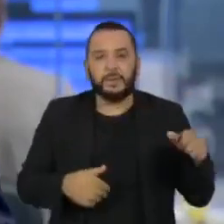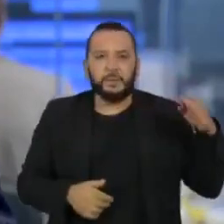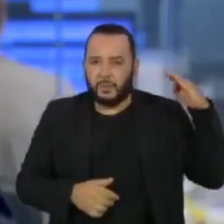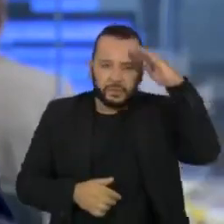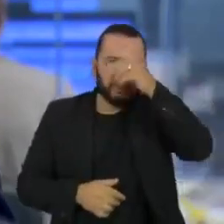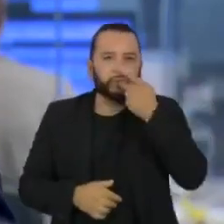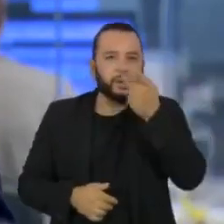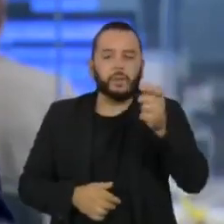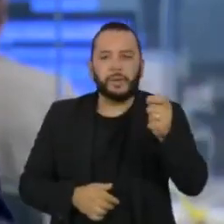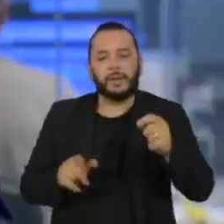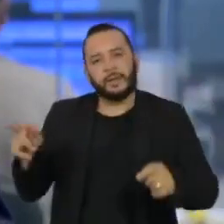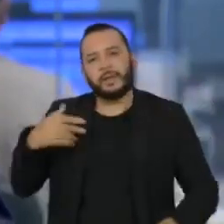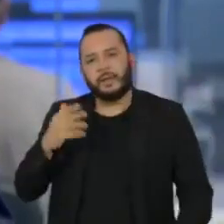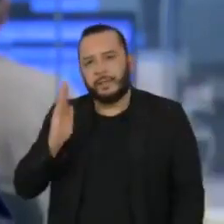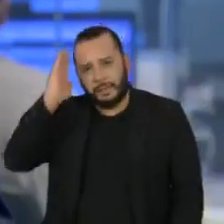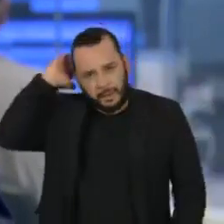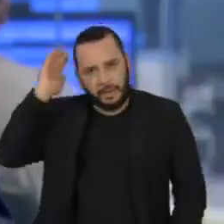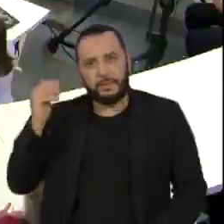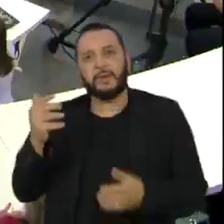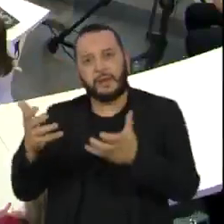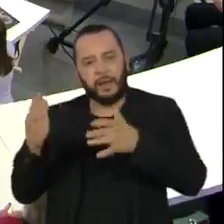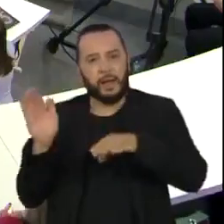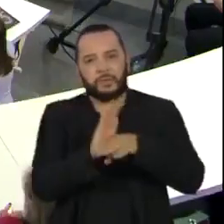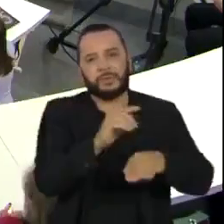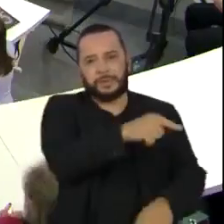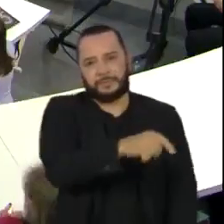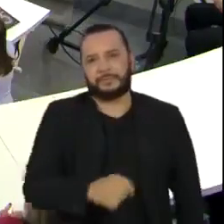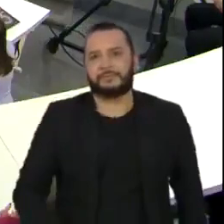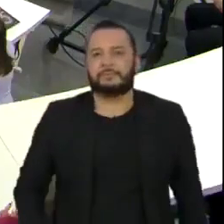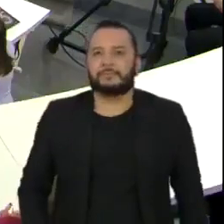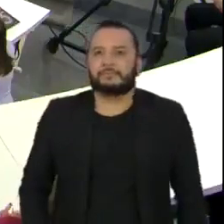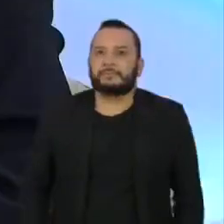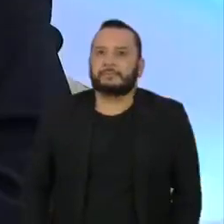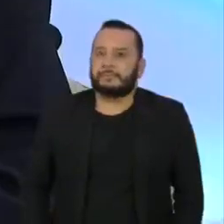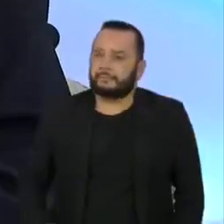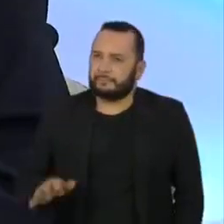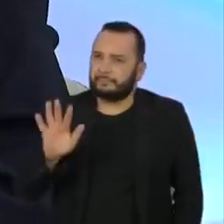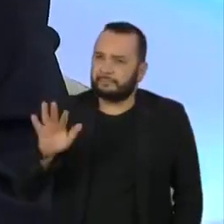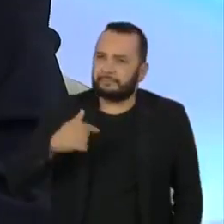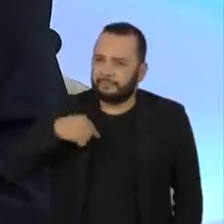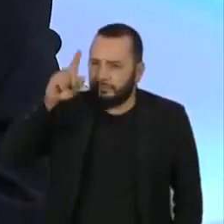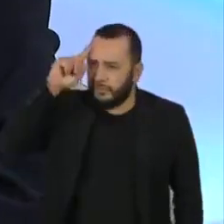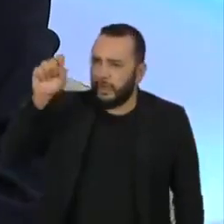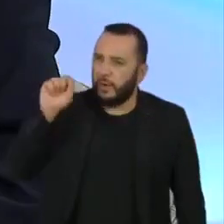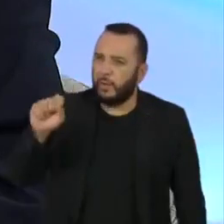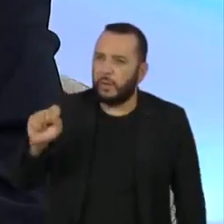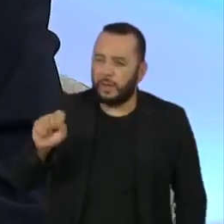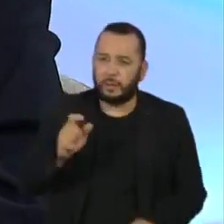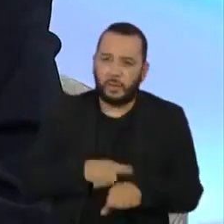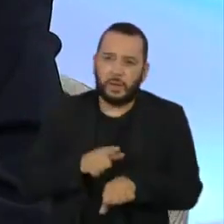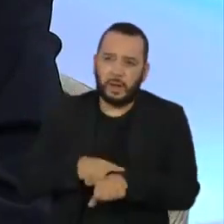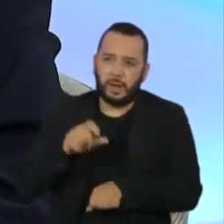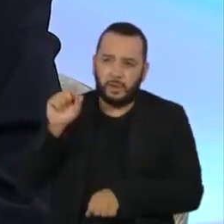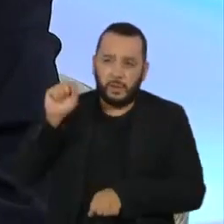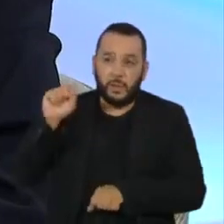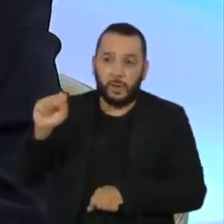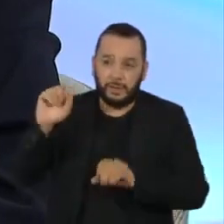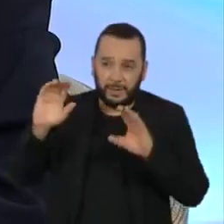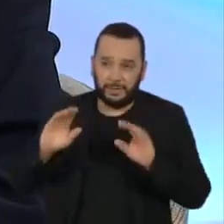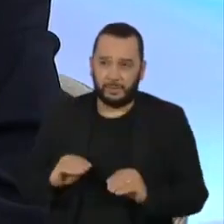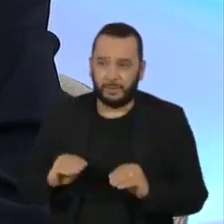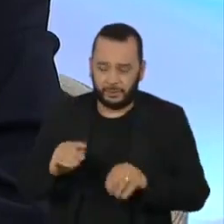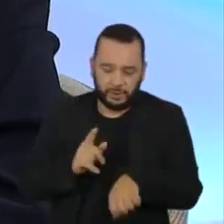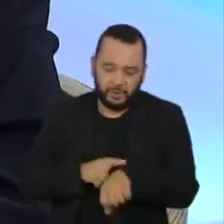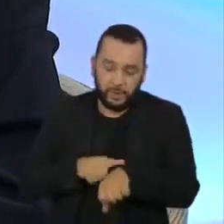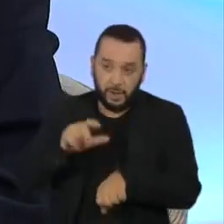deu entender que foi temer em oferecer ajuda e quando chega na hoje a oito as 20 horas eu fico